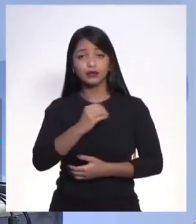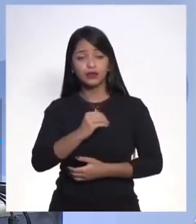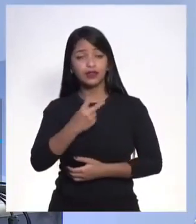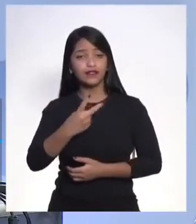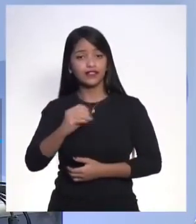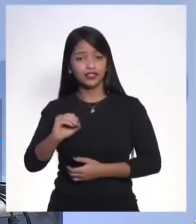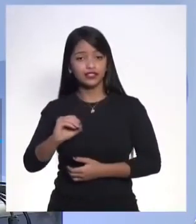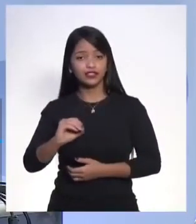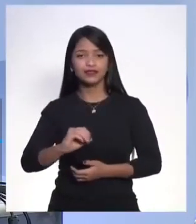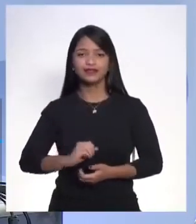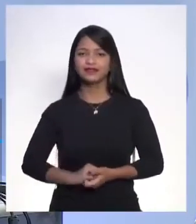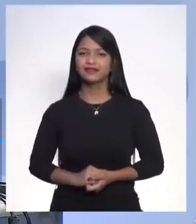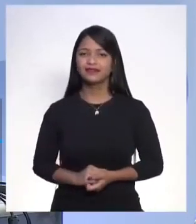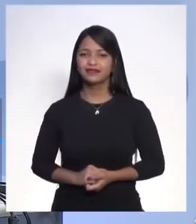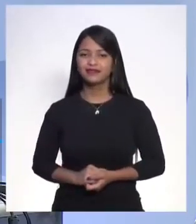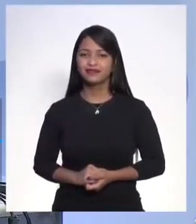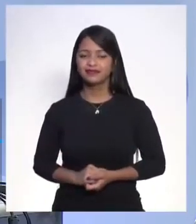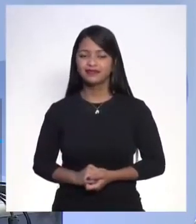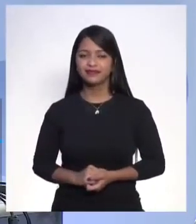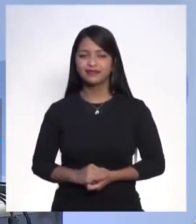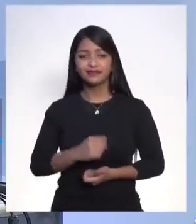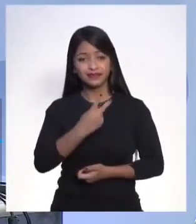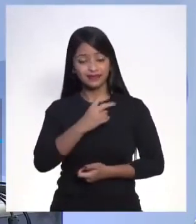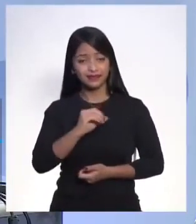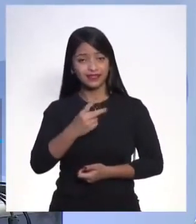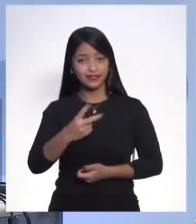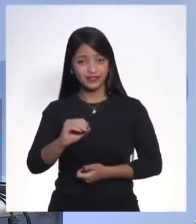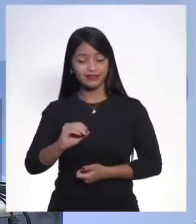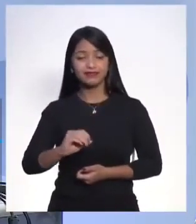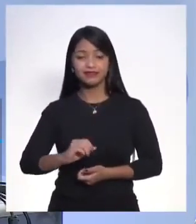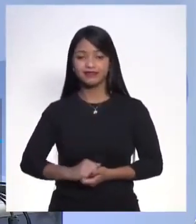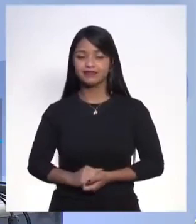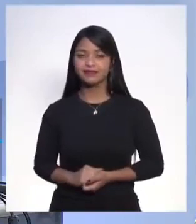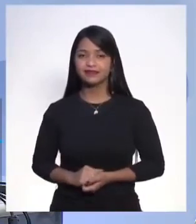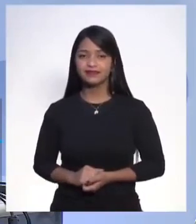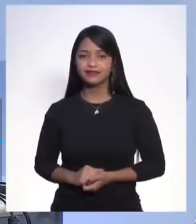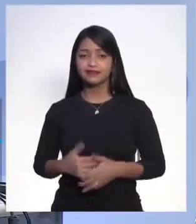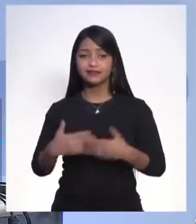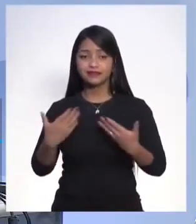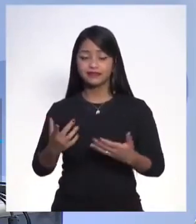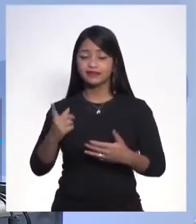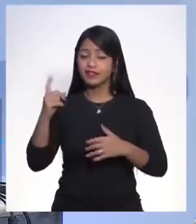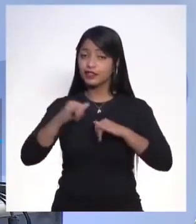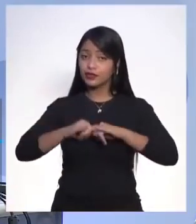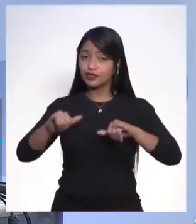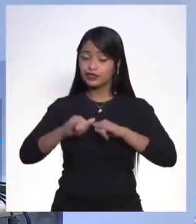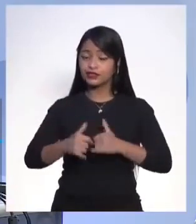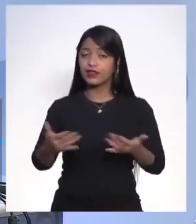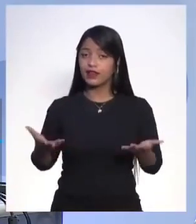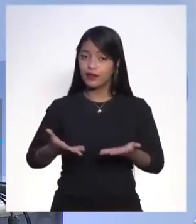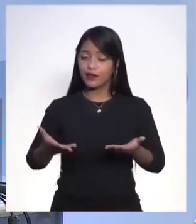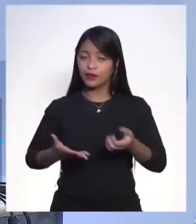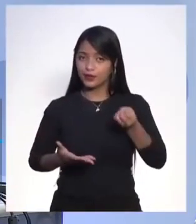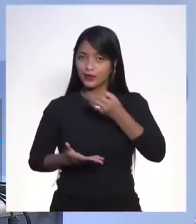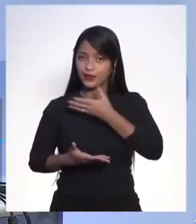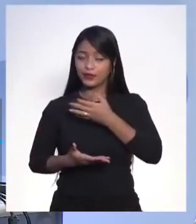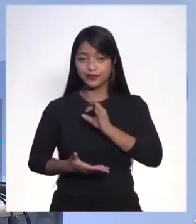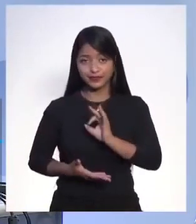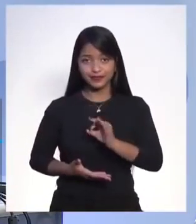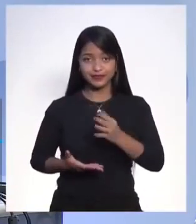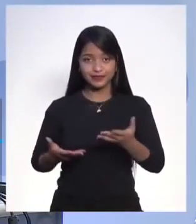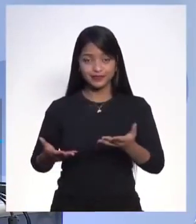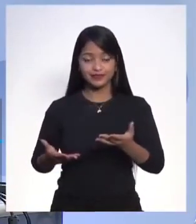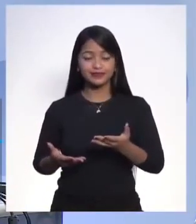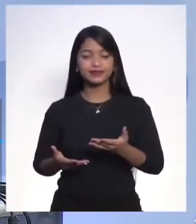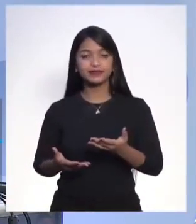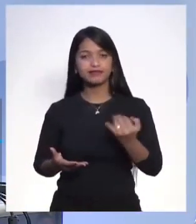2020. Eu achando que é 2000. Em 2020. Então, assim, é uma notícia atual, né? Então, assim, vale a